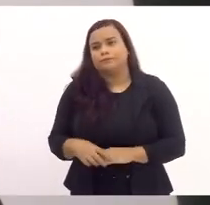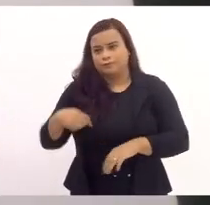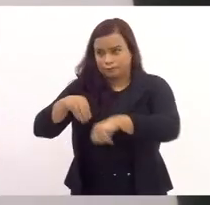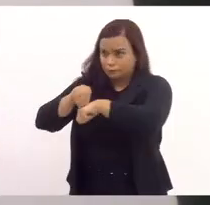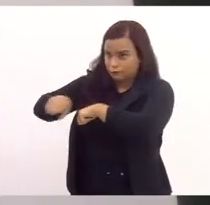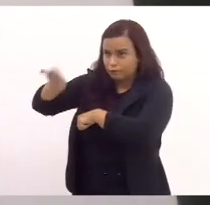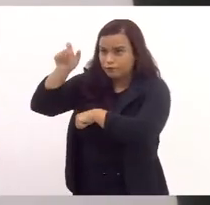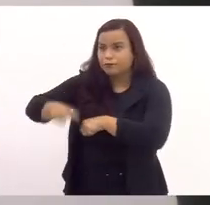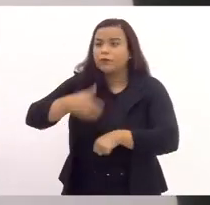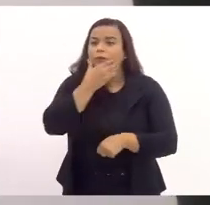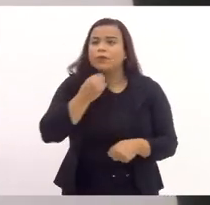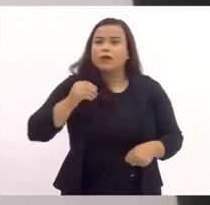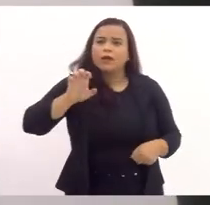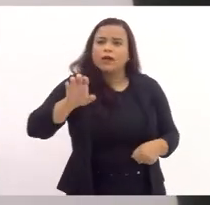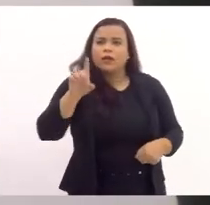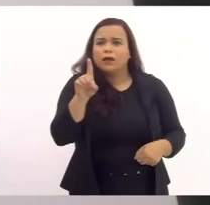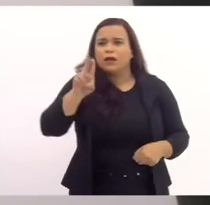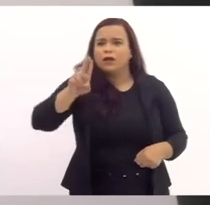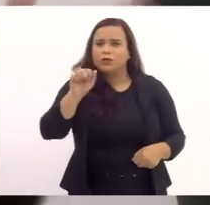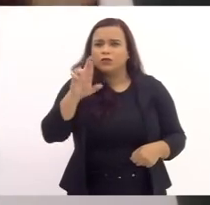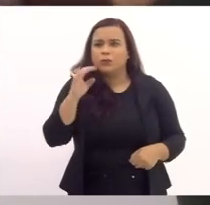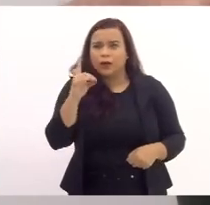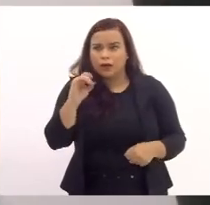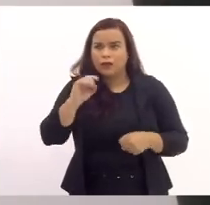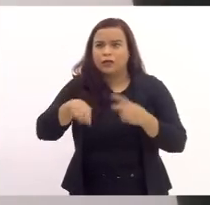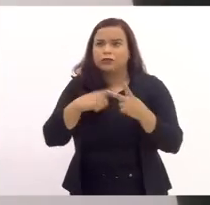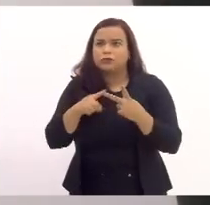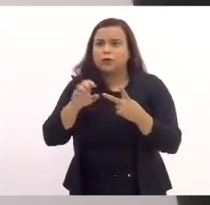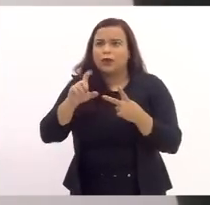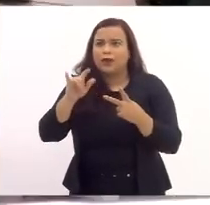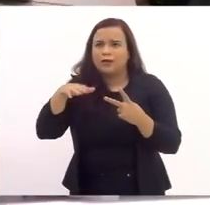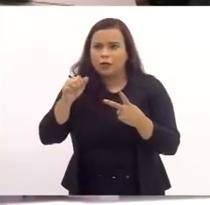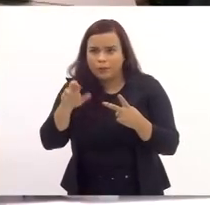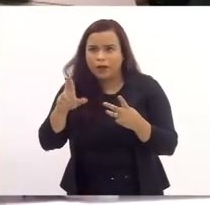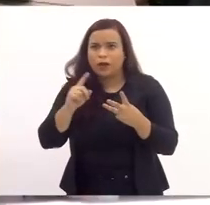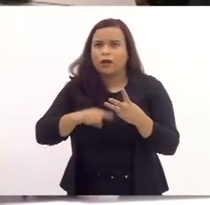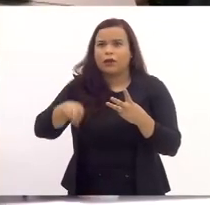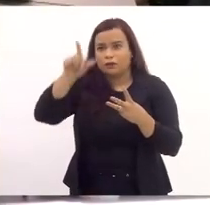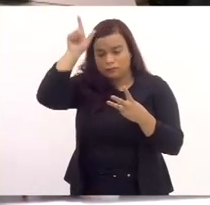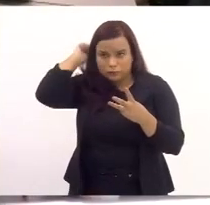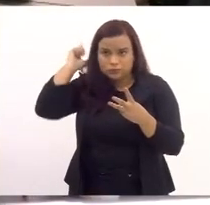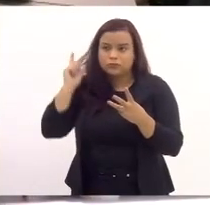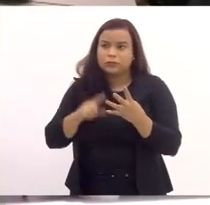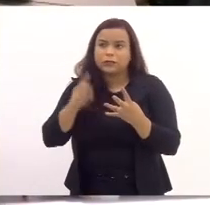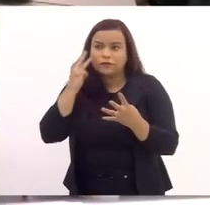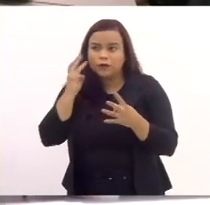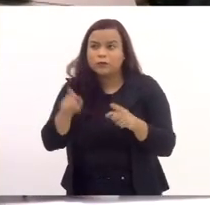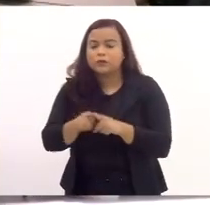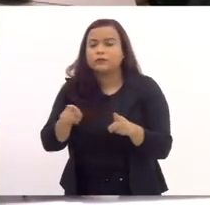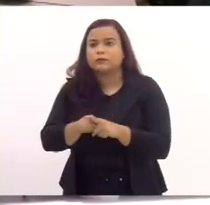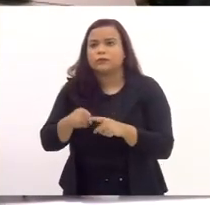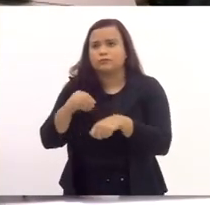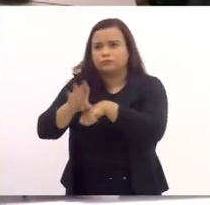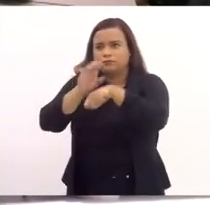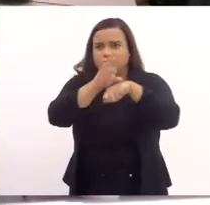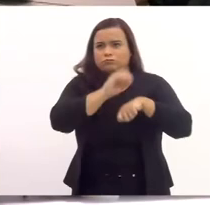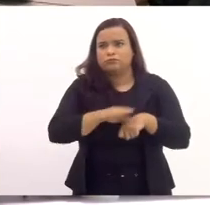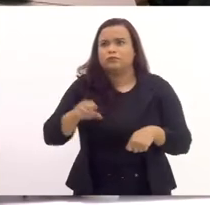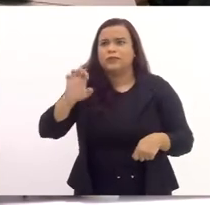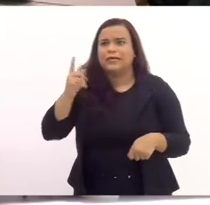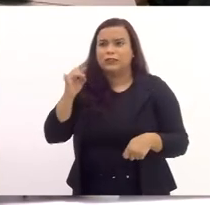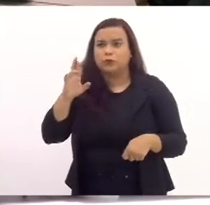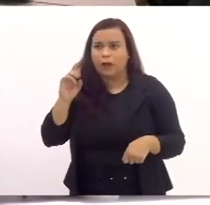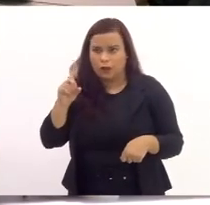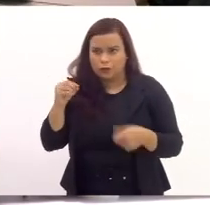para o doutor Eduardo, e depois vou passar a palavra para o Eliomar, Luiz Paulo, para as consequências. Cadê o Valdec também? Doutor Eduardo,